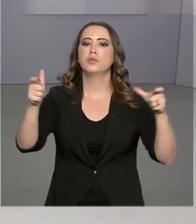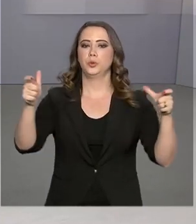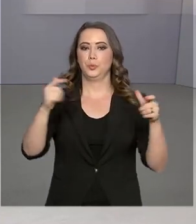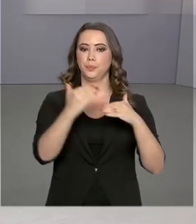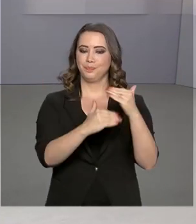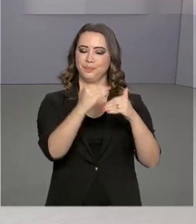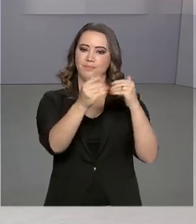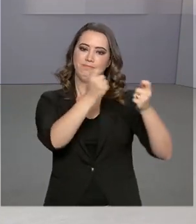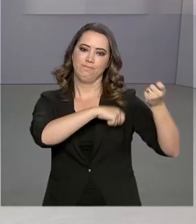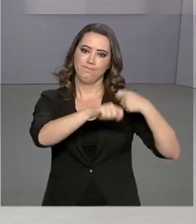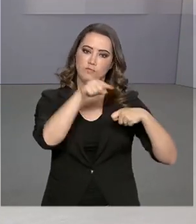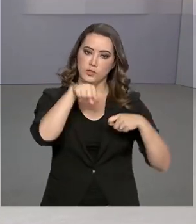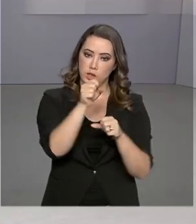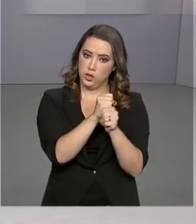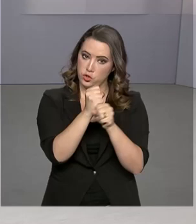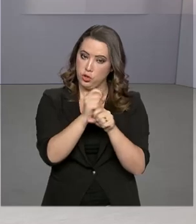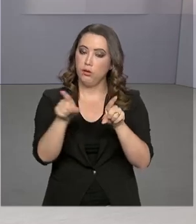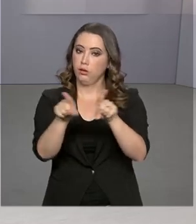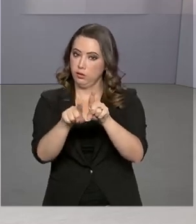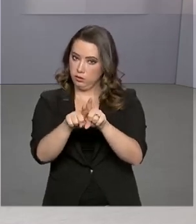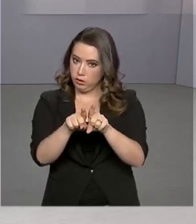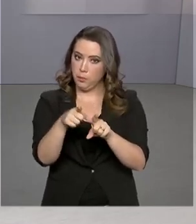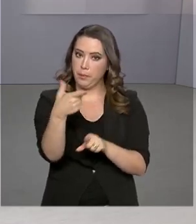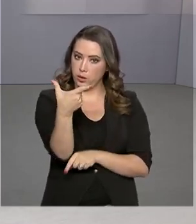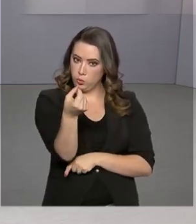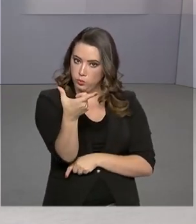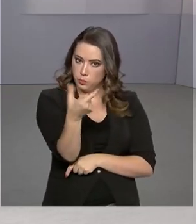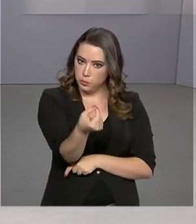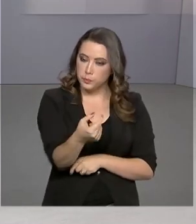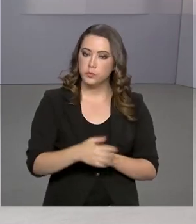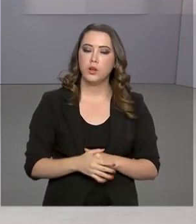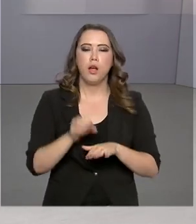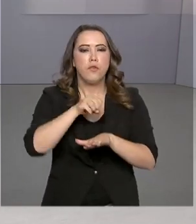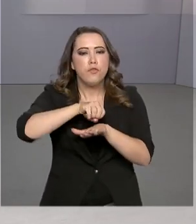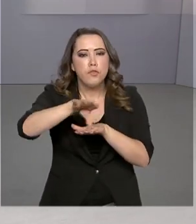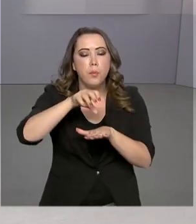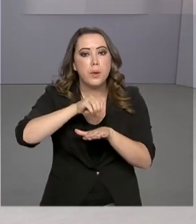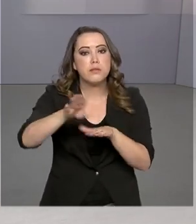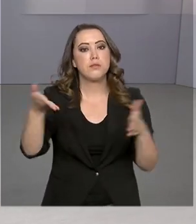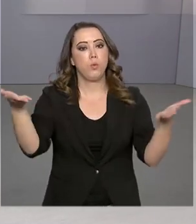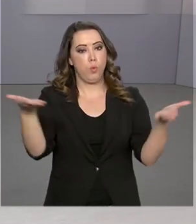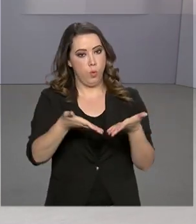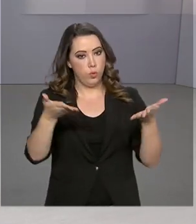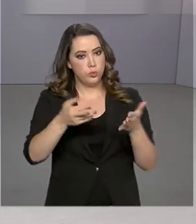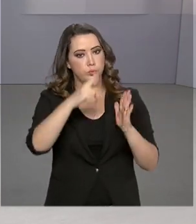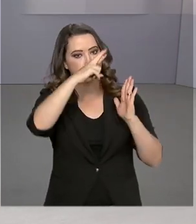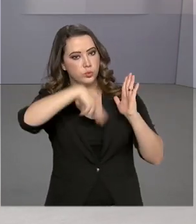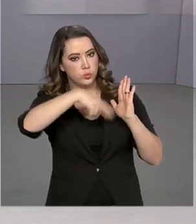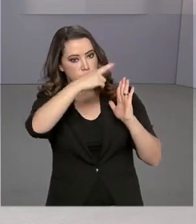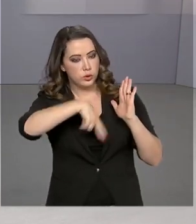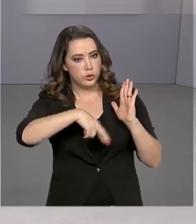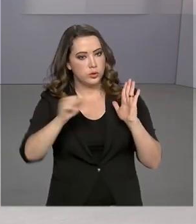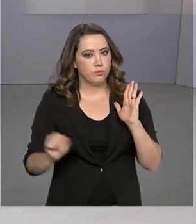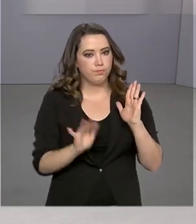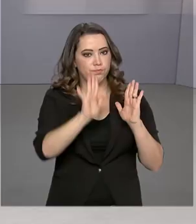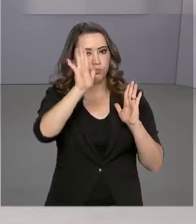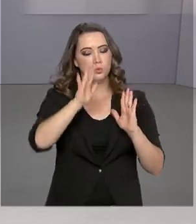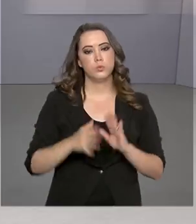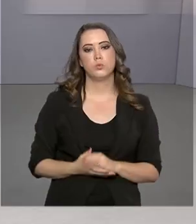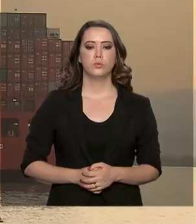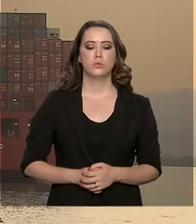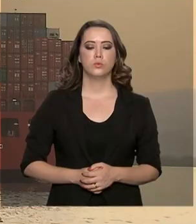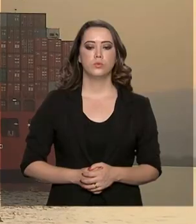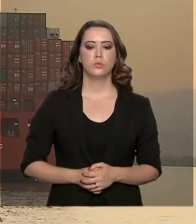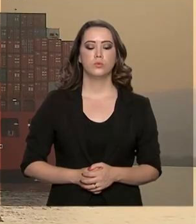o crescimento da economia neste ano e também em 2020. A informação foi divulgada hoje no relatório trimestral de inflação.